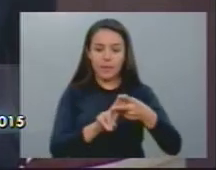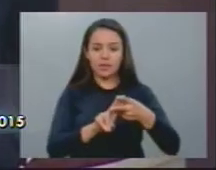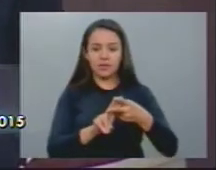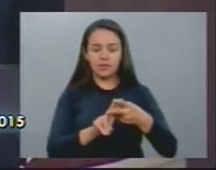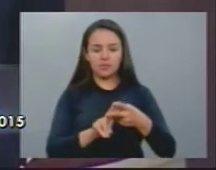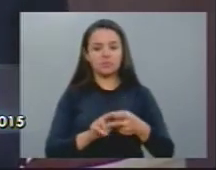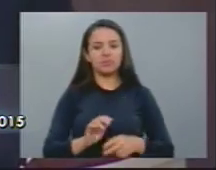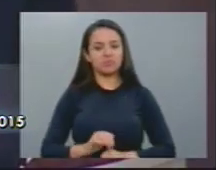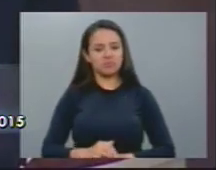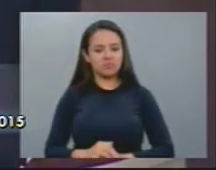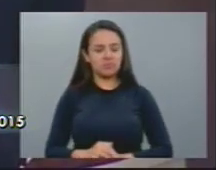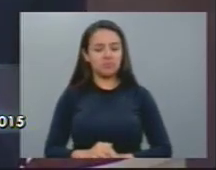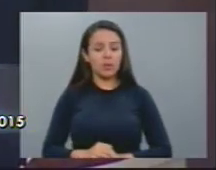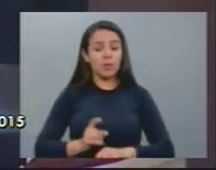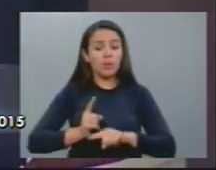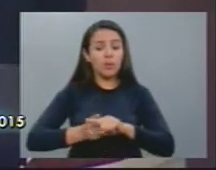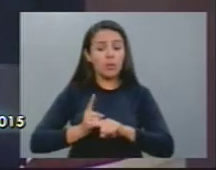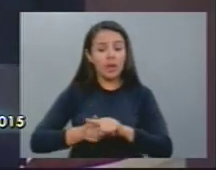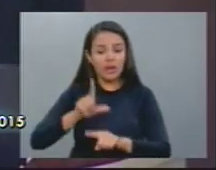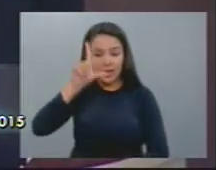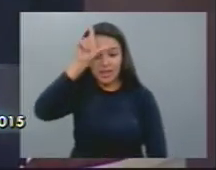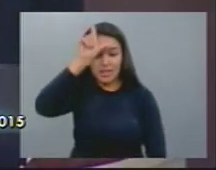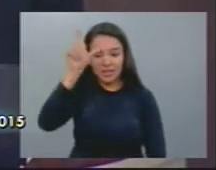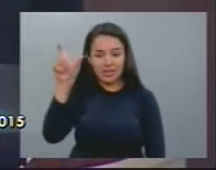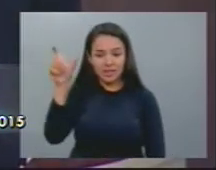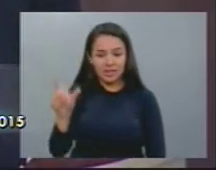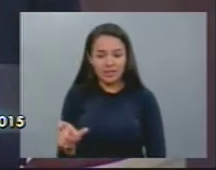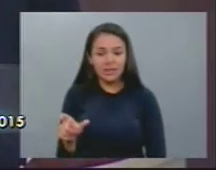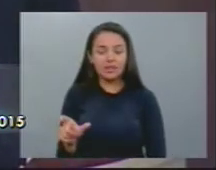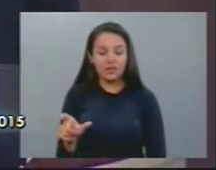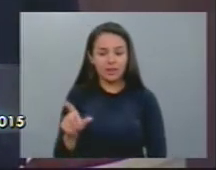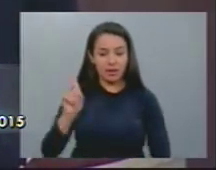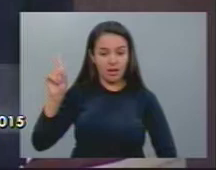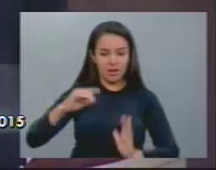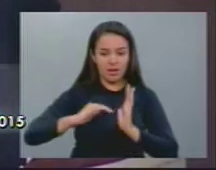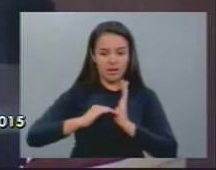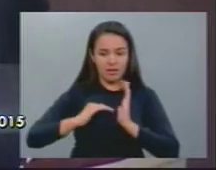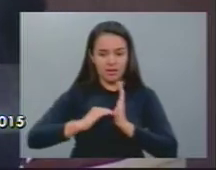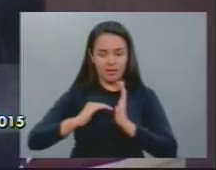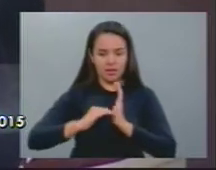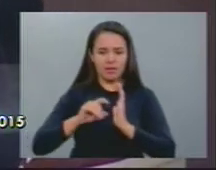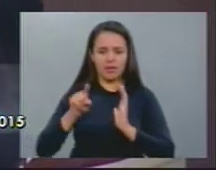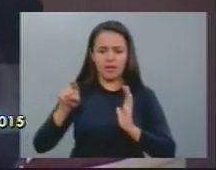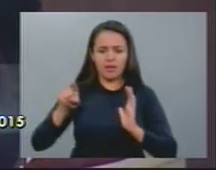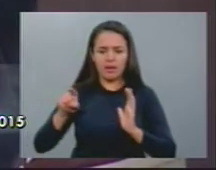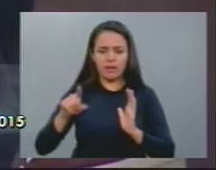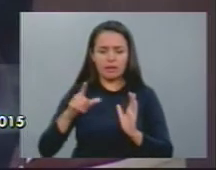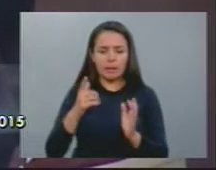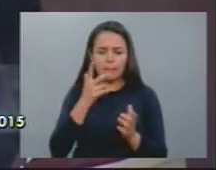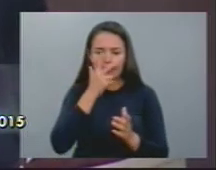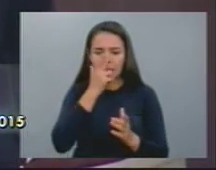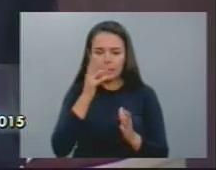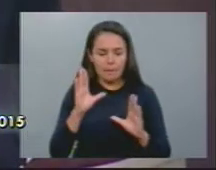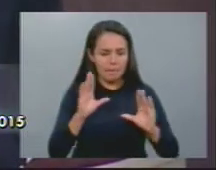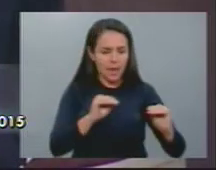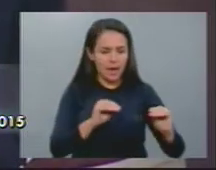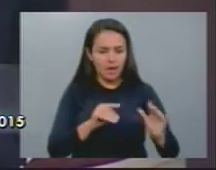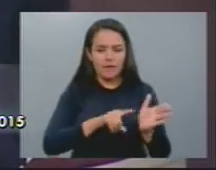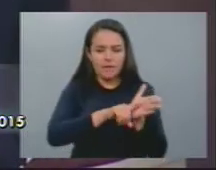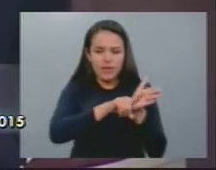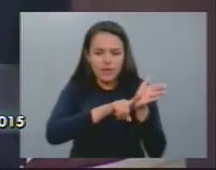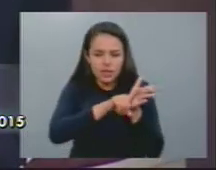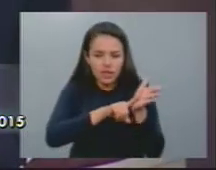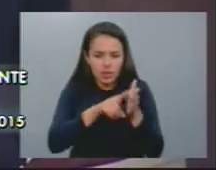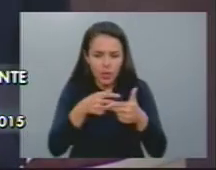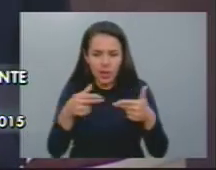imprensa, que estaria o senador líder do governo no Senado interferindo nas investigações da Lava